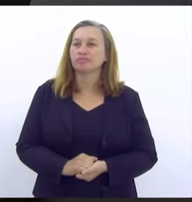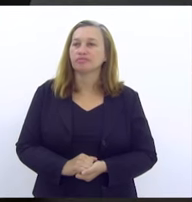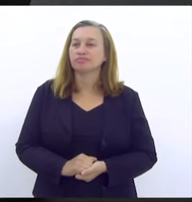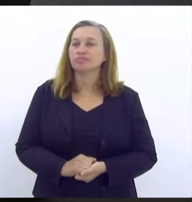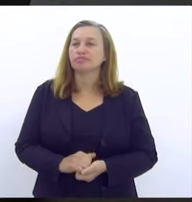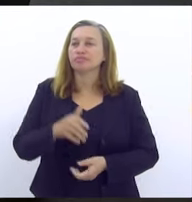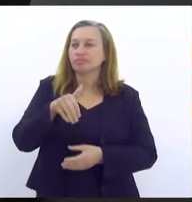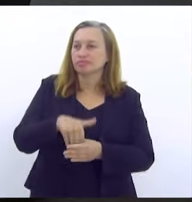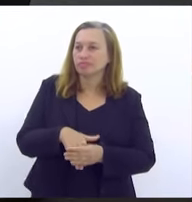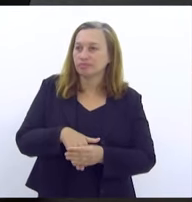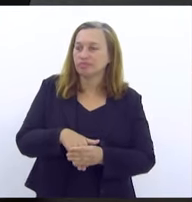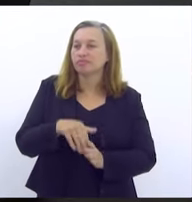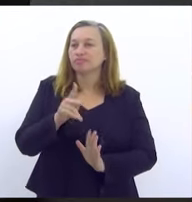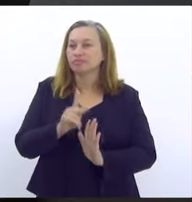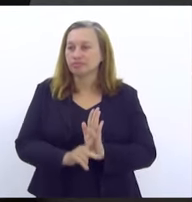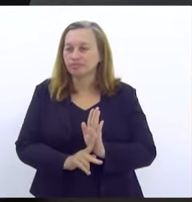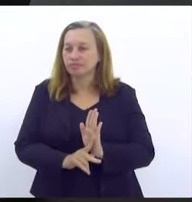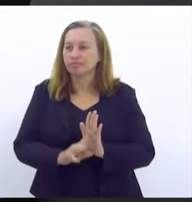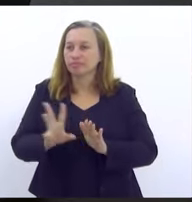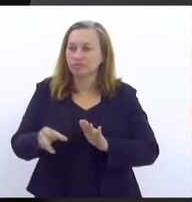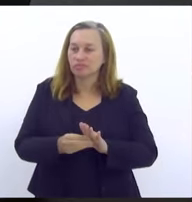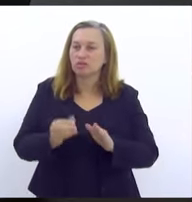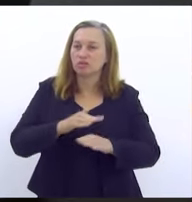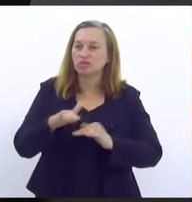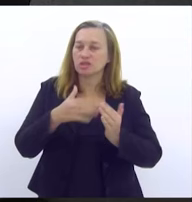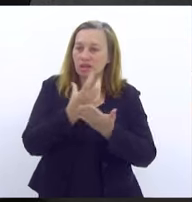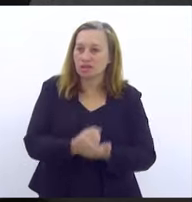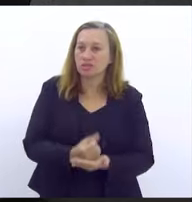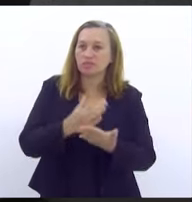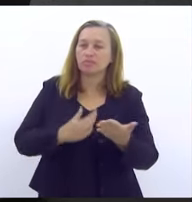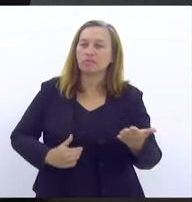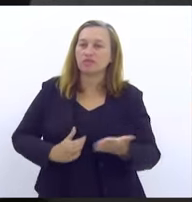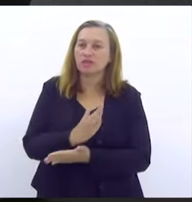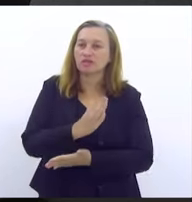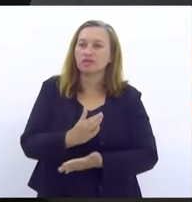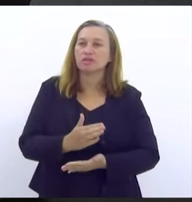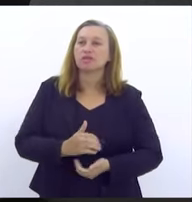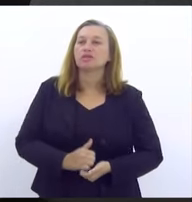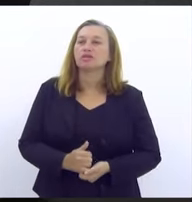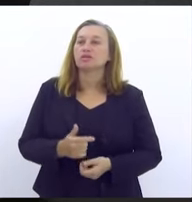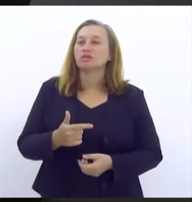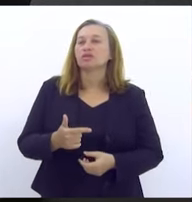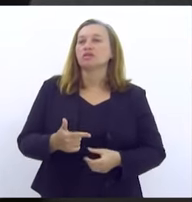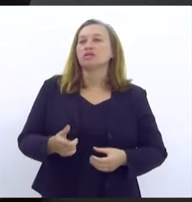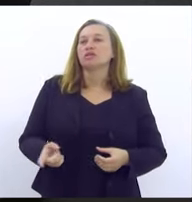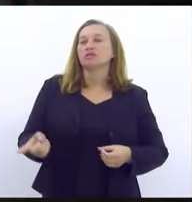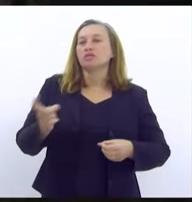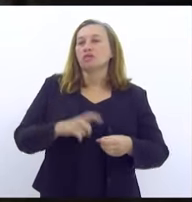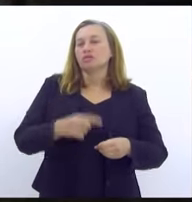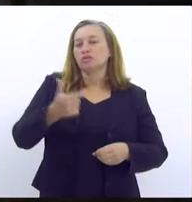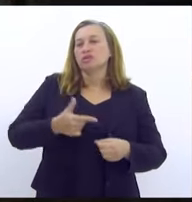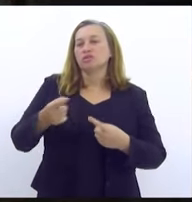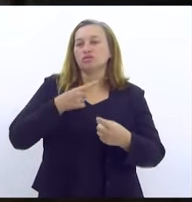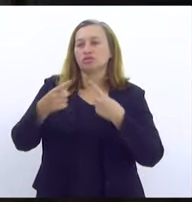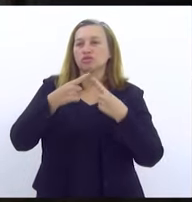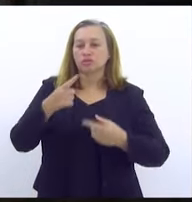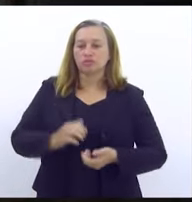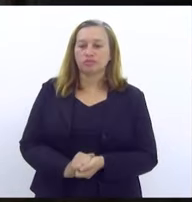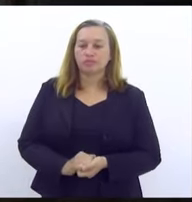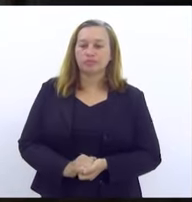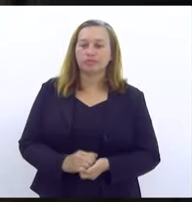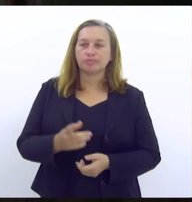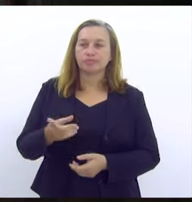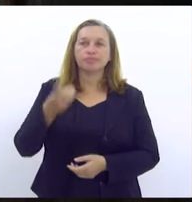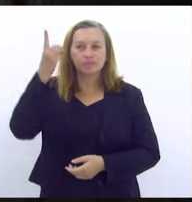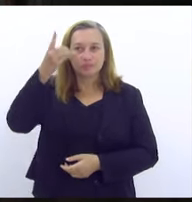Em votação, o projeto assim emendado. Senhores, que aprovam, permaneçam como estão. Aprovado. Vai a redação do vencido para a segunda discussão. Deputado